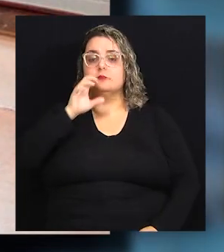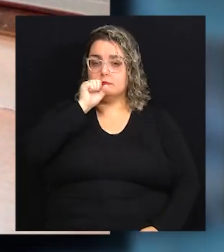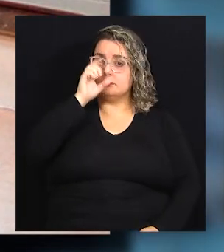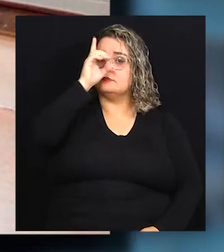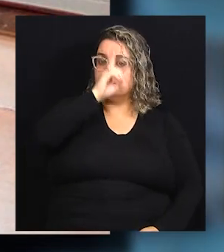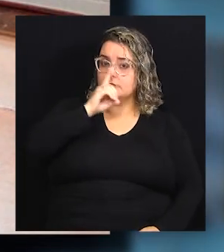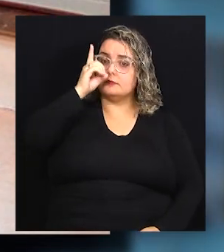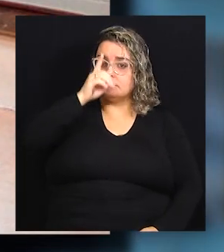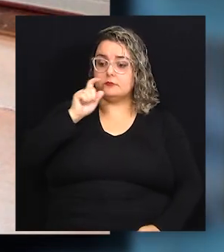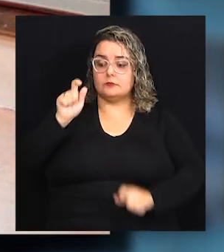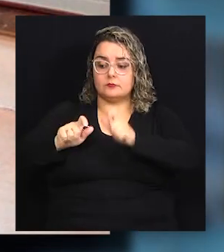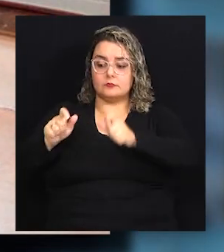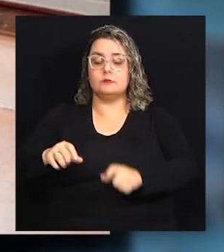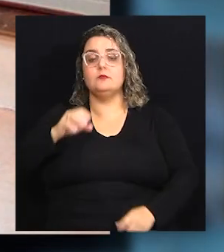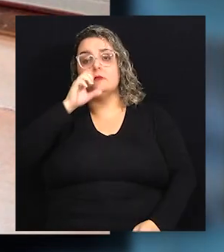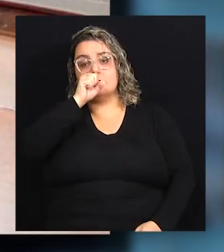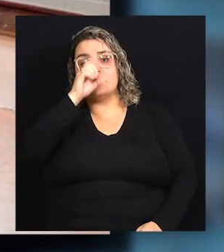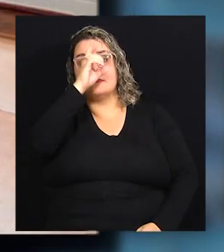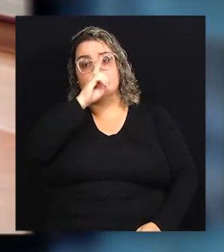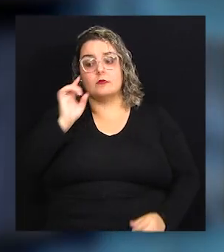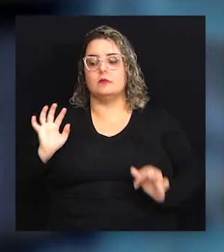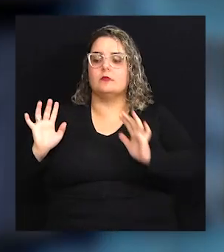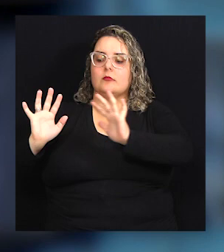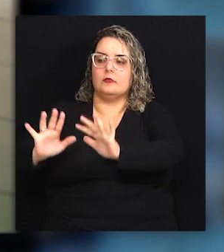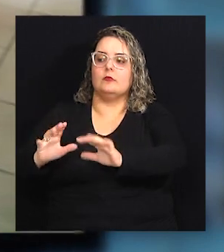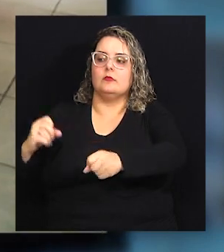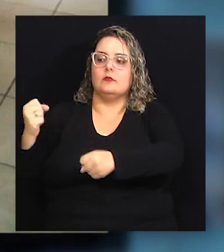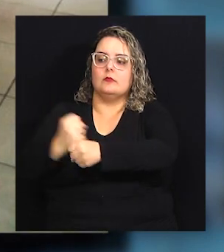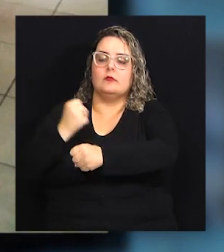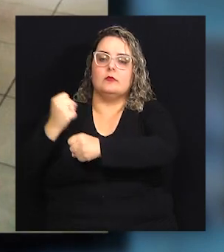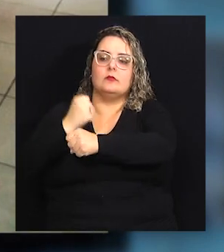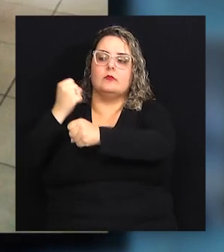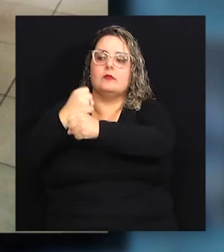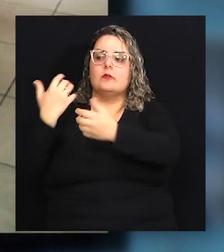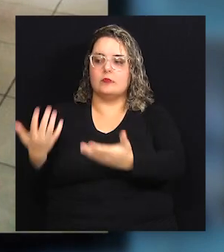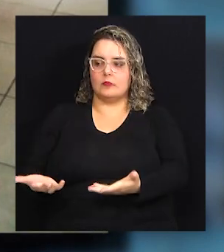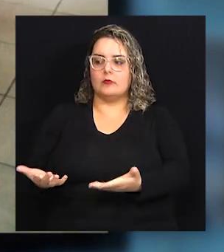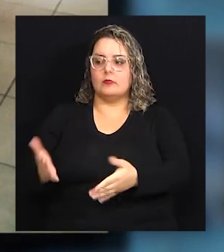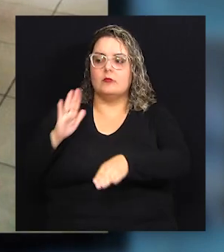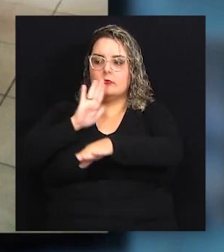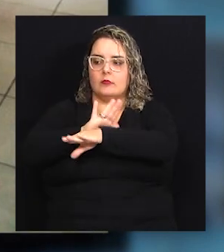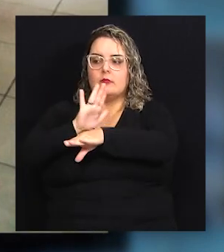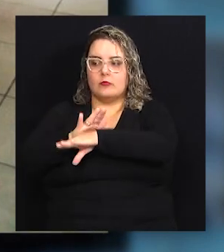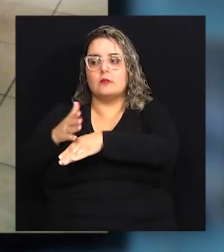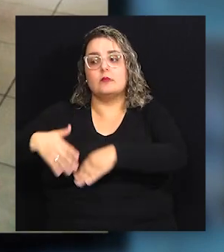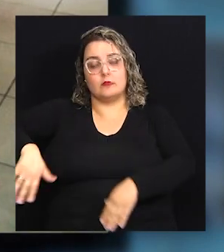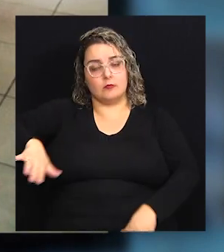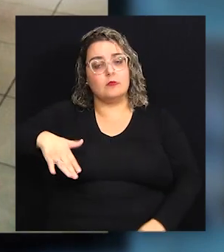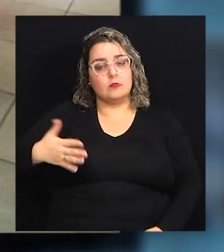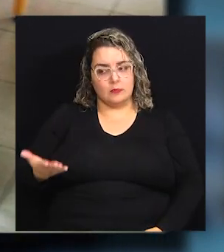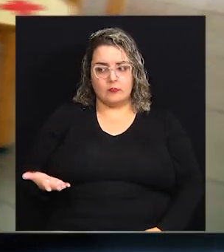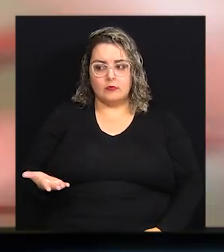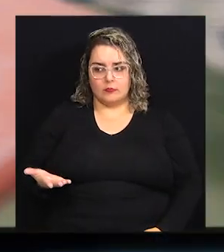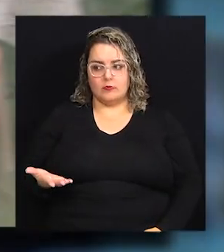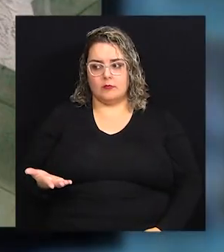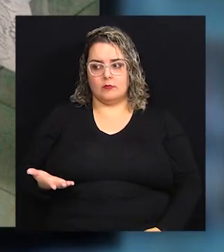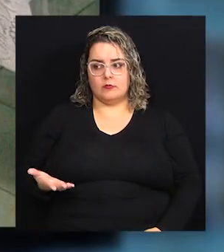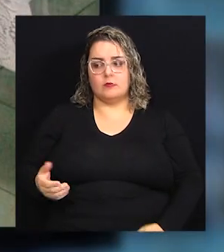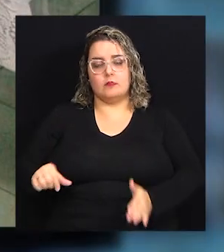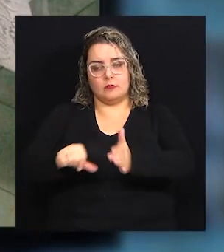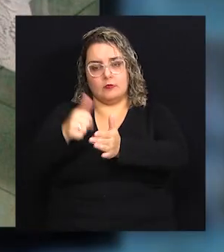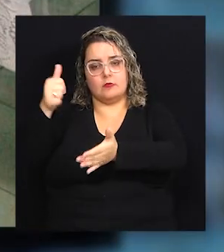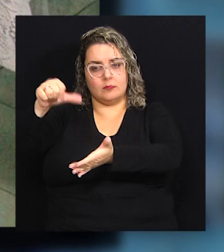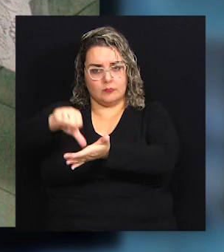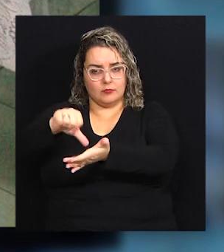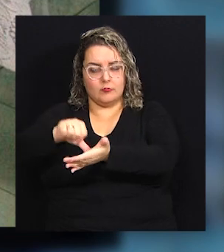finais de semana. Então as pessoas no final de semana, eles se ofereciam para ajudar na construção